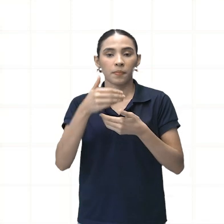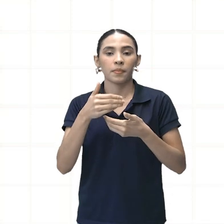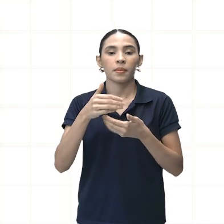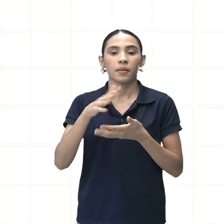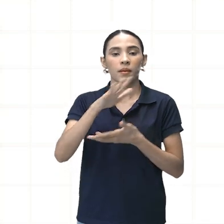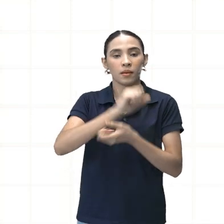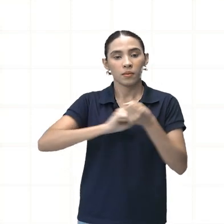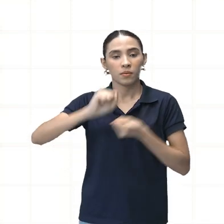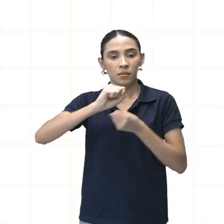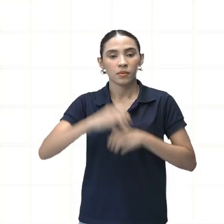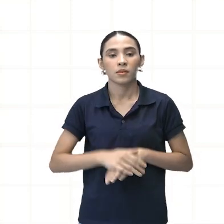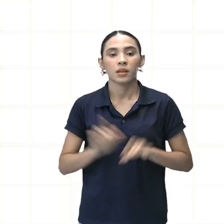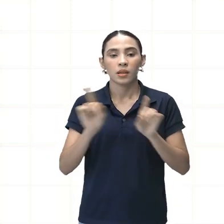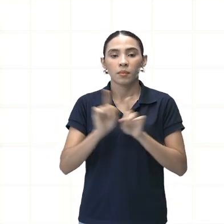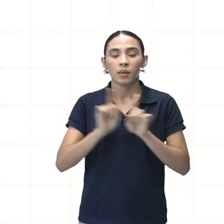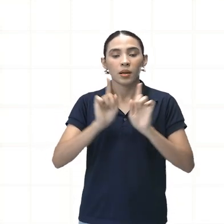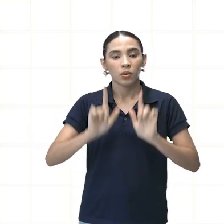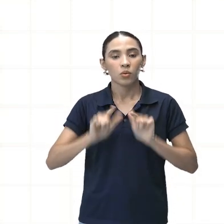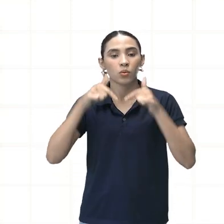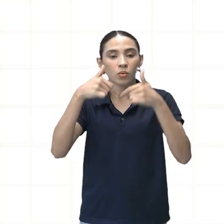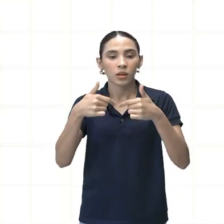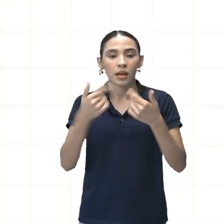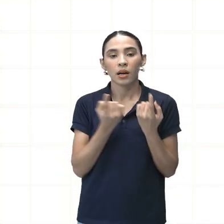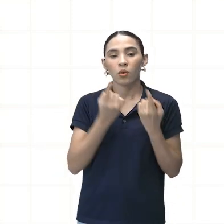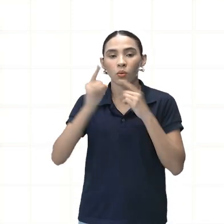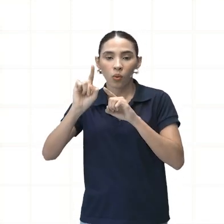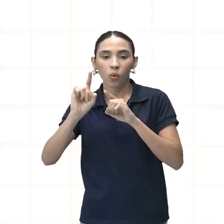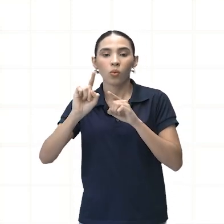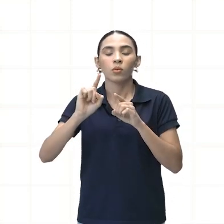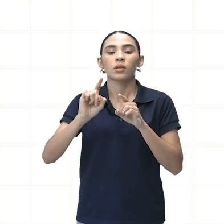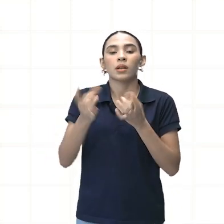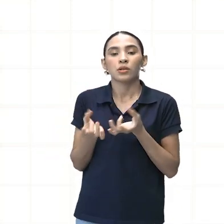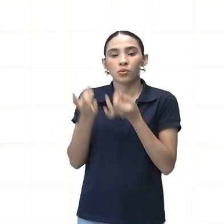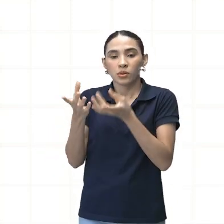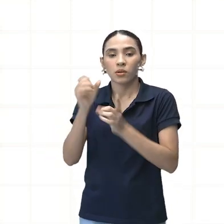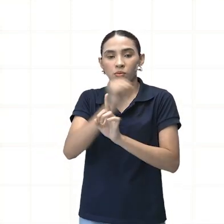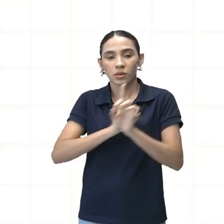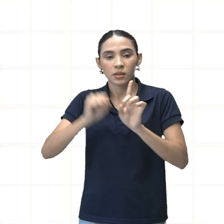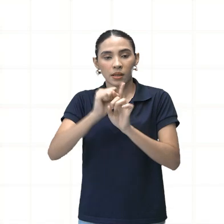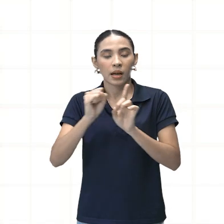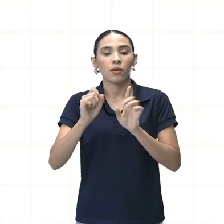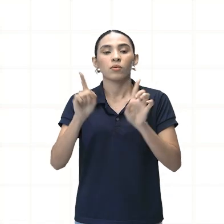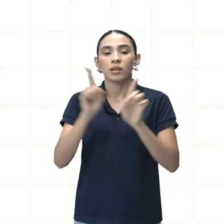sustentável, lutar contra a exclusão social e a discriminação,